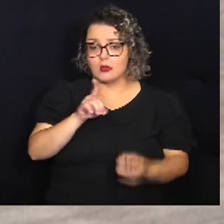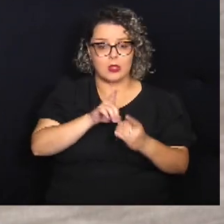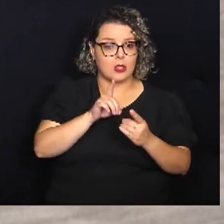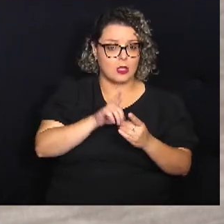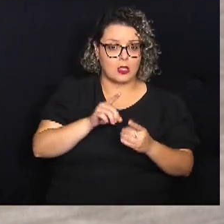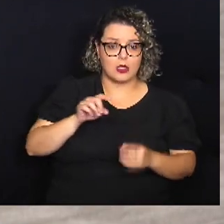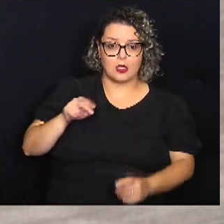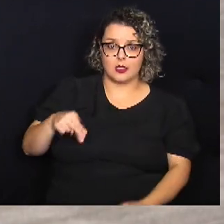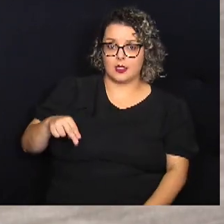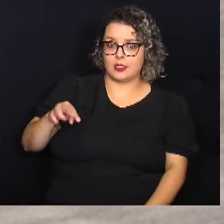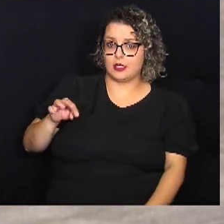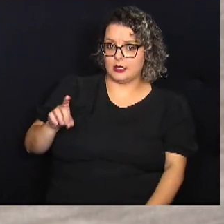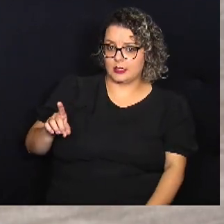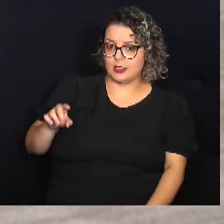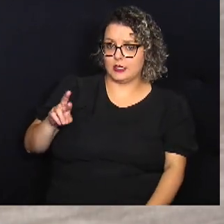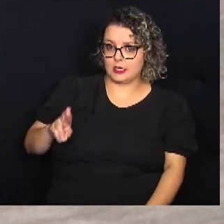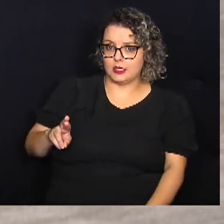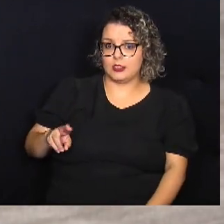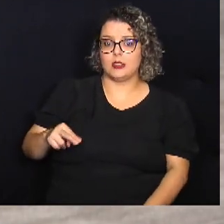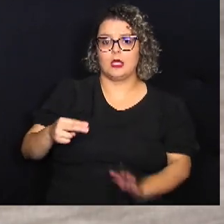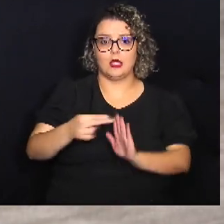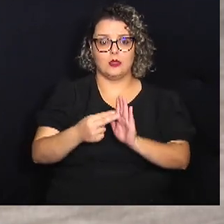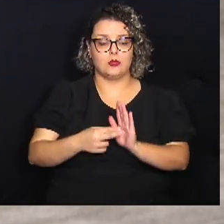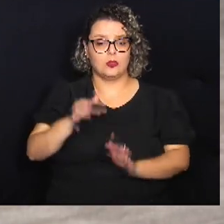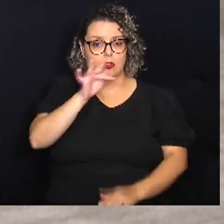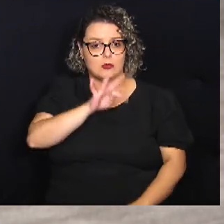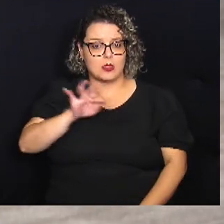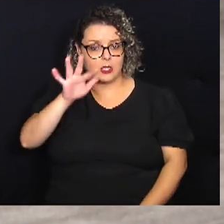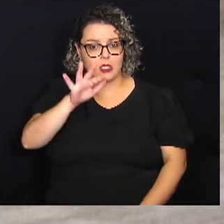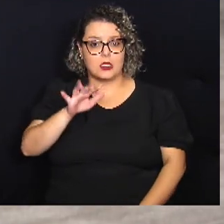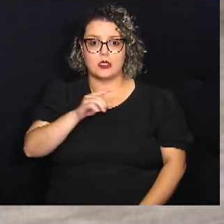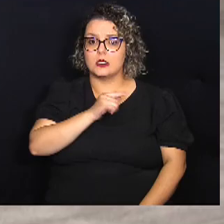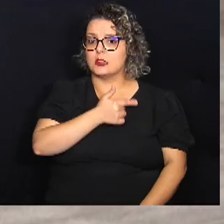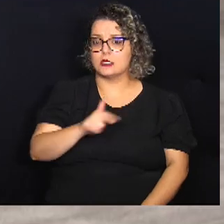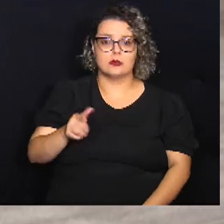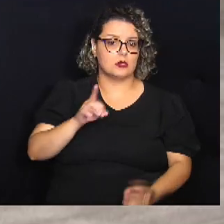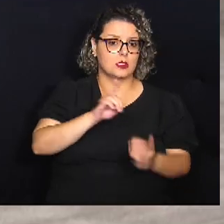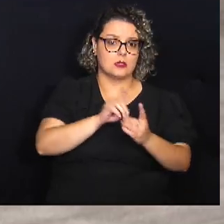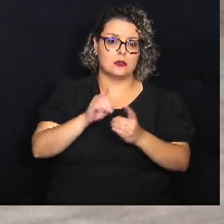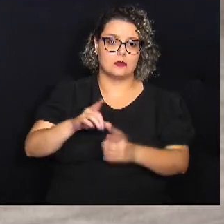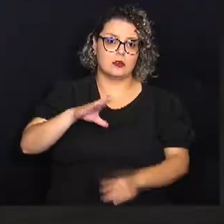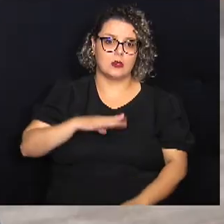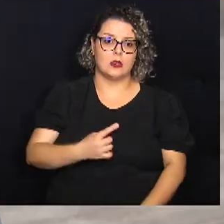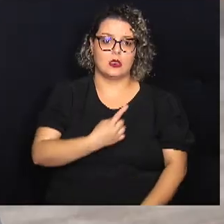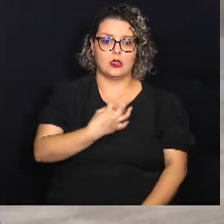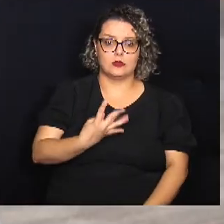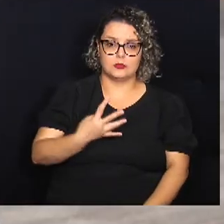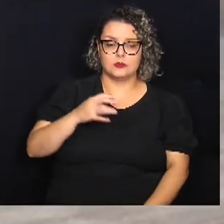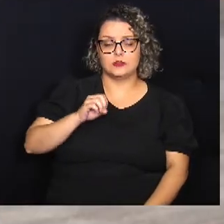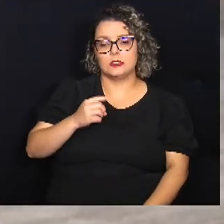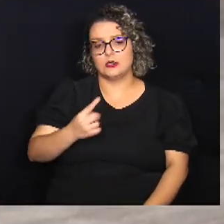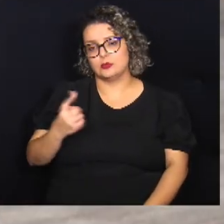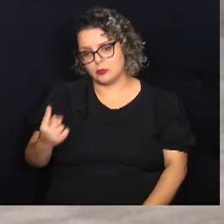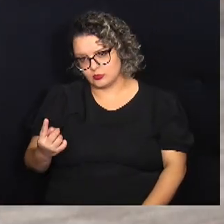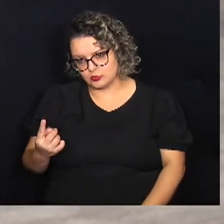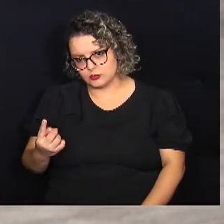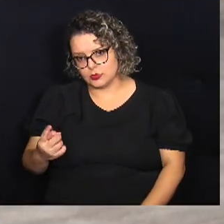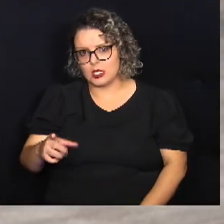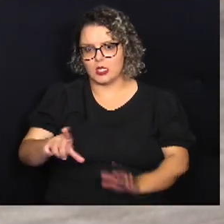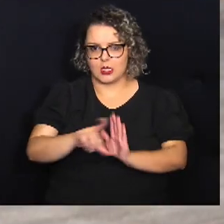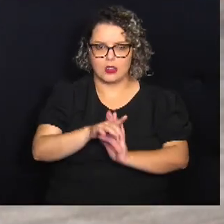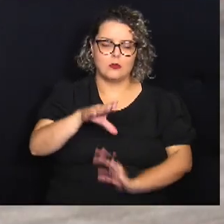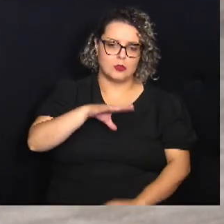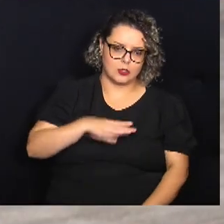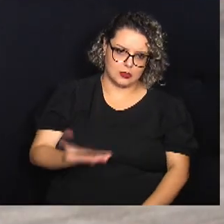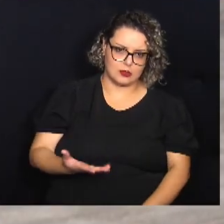NBR, que é a norma federal, e nem atendendo a lei municipal 14.011. Você tem que medir